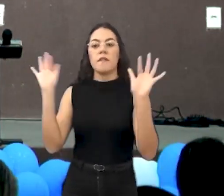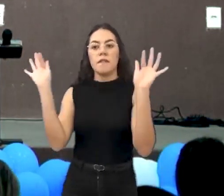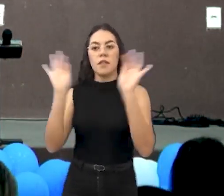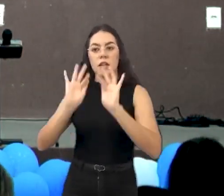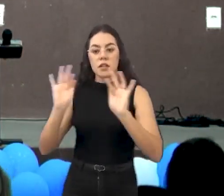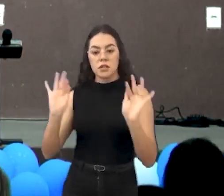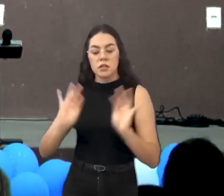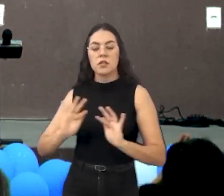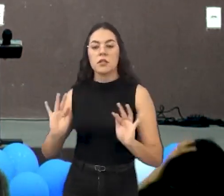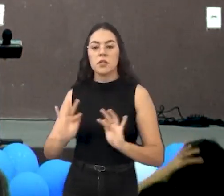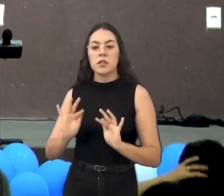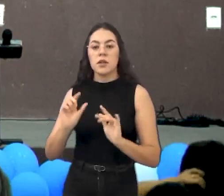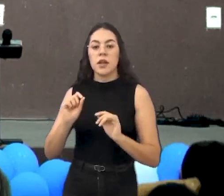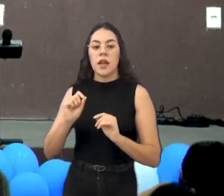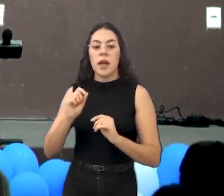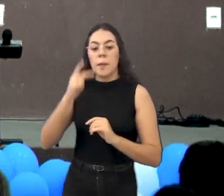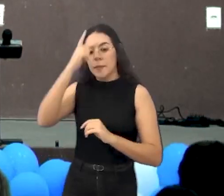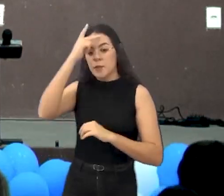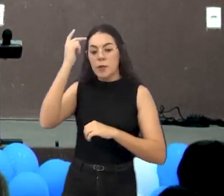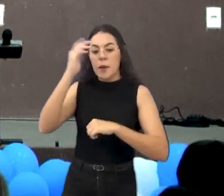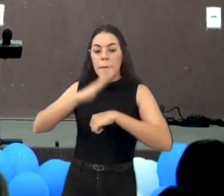bem-aventurados os mansos,